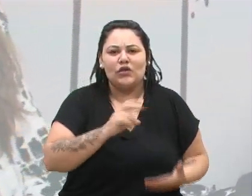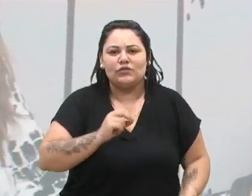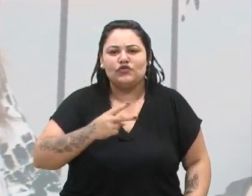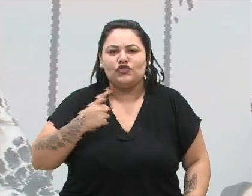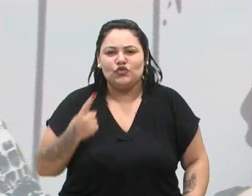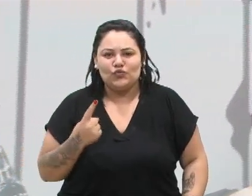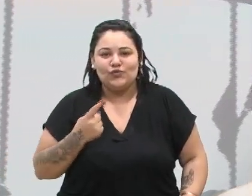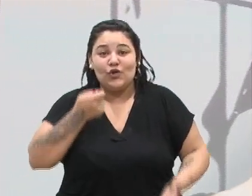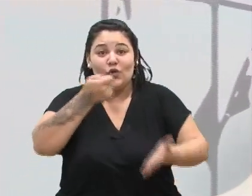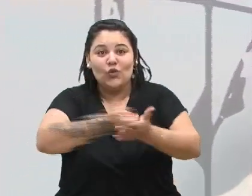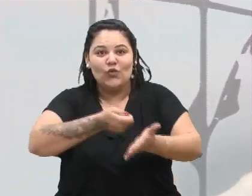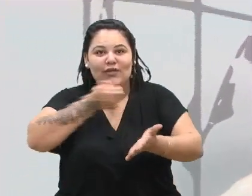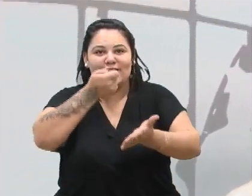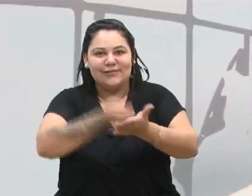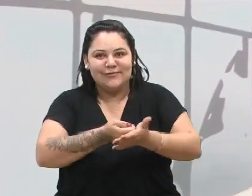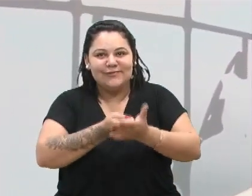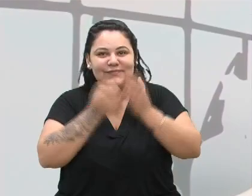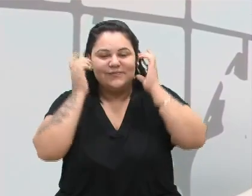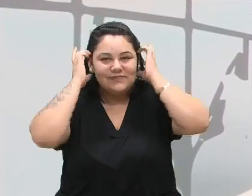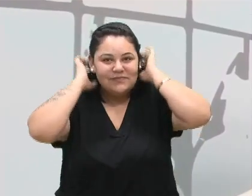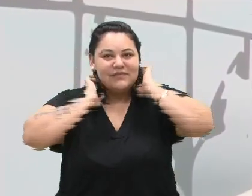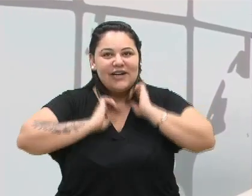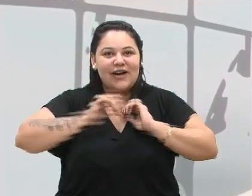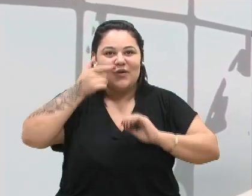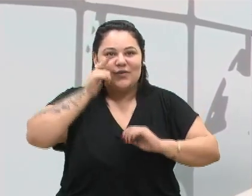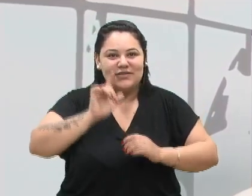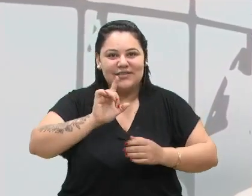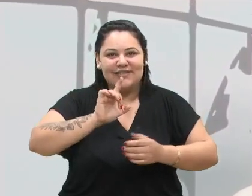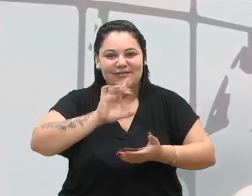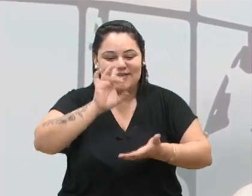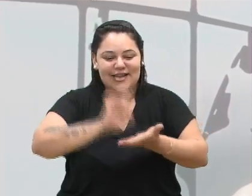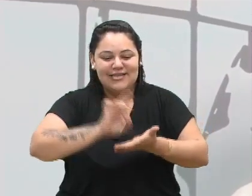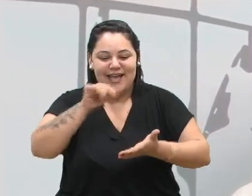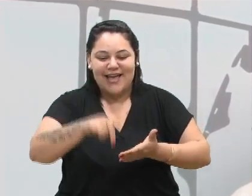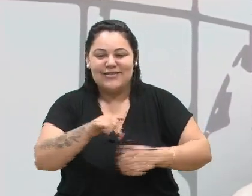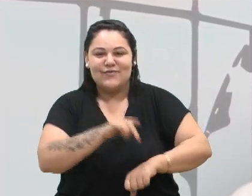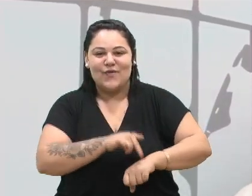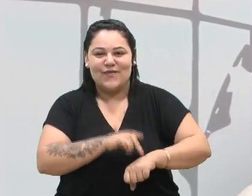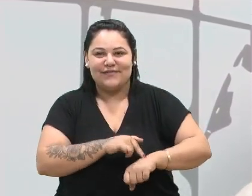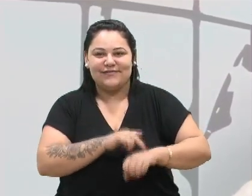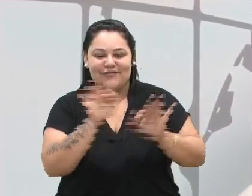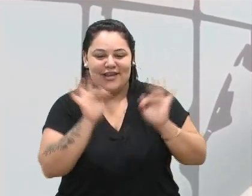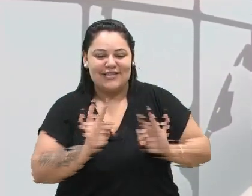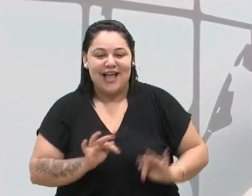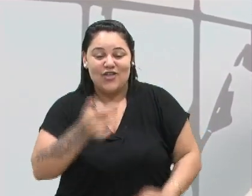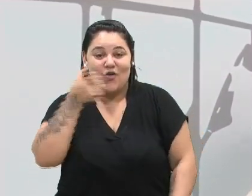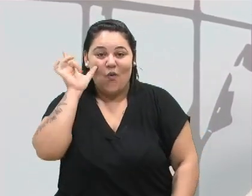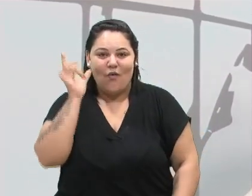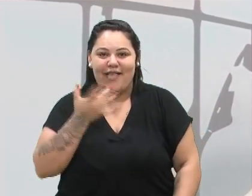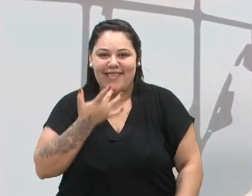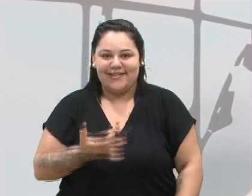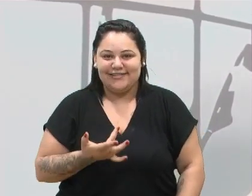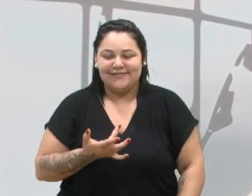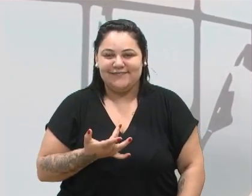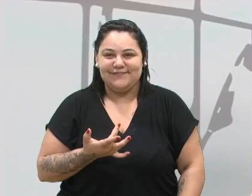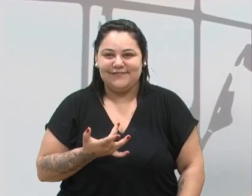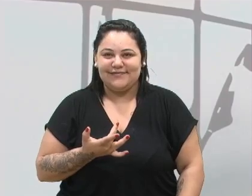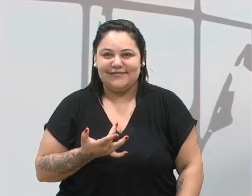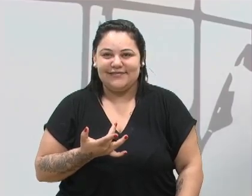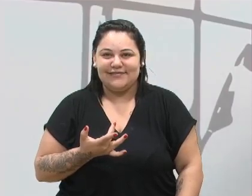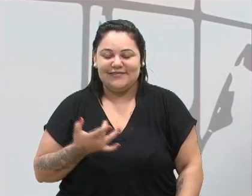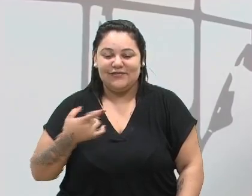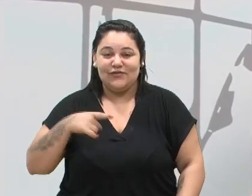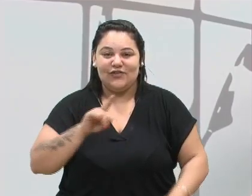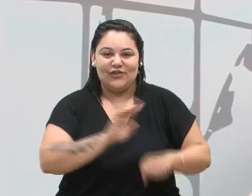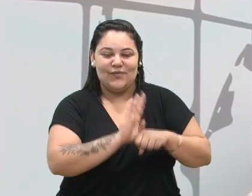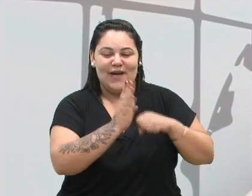lutando por esse momento que para mim foi de grande alegria. Ontem à tarde, ainda foi no bairro